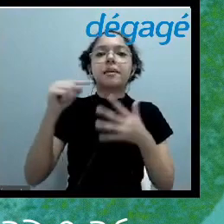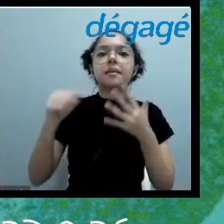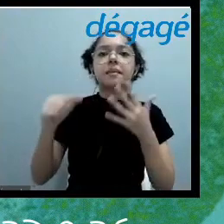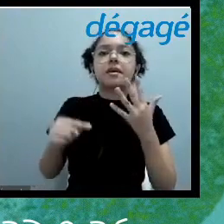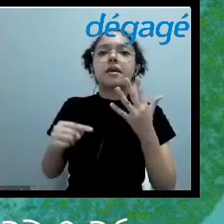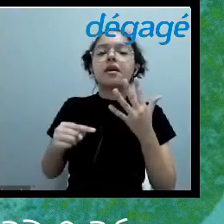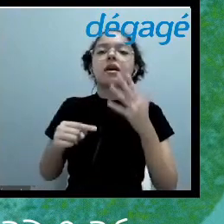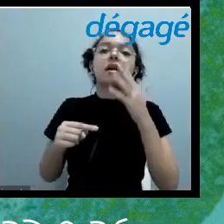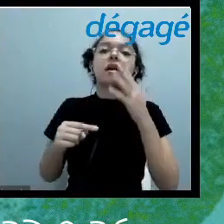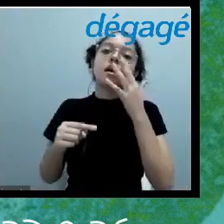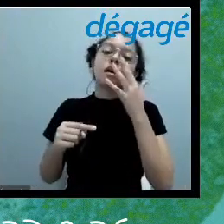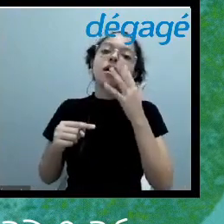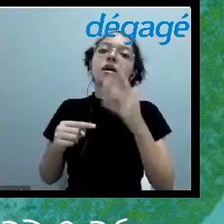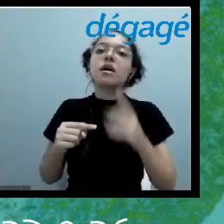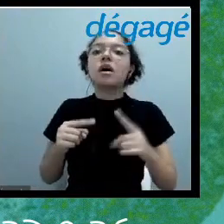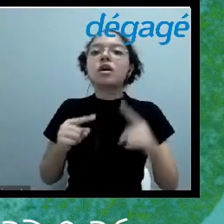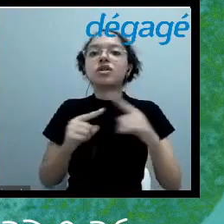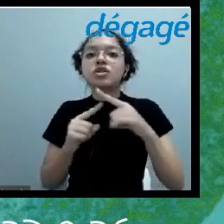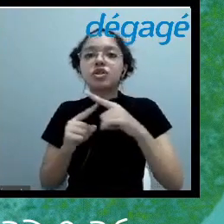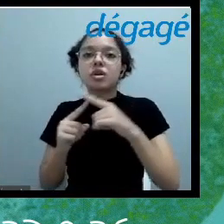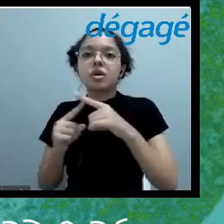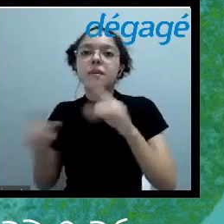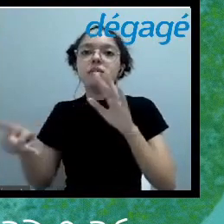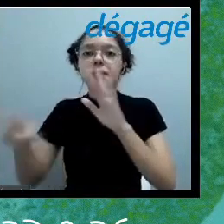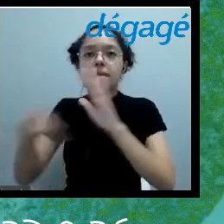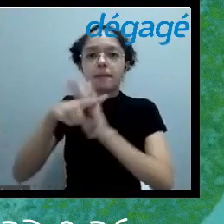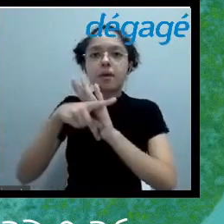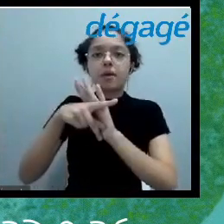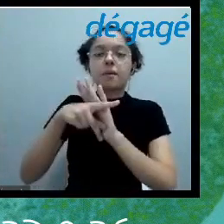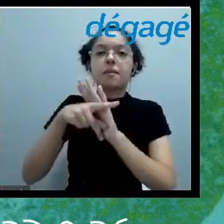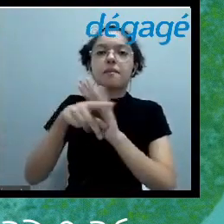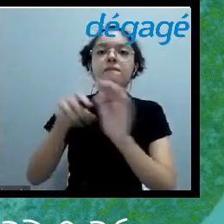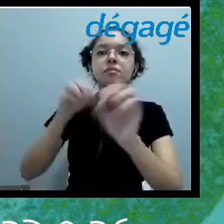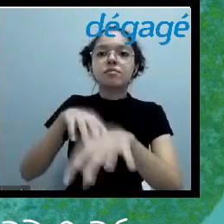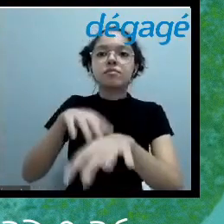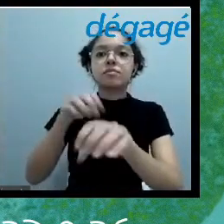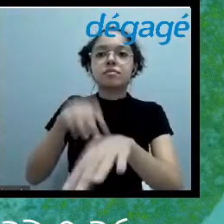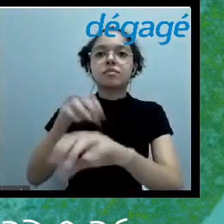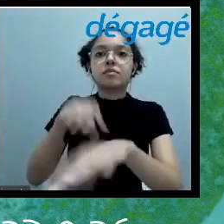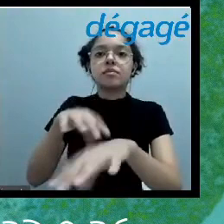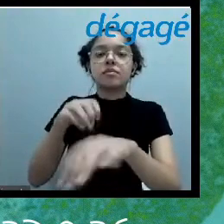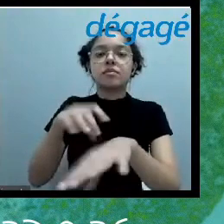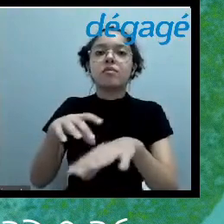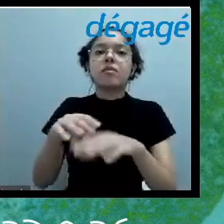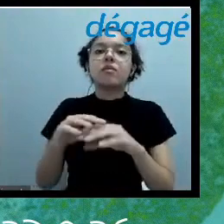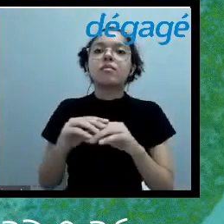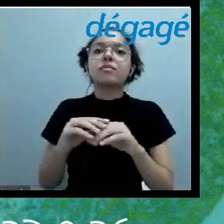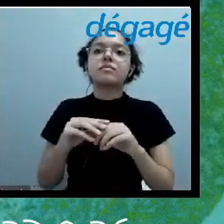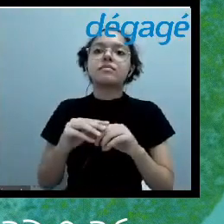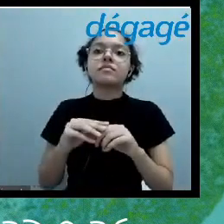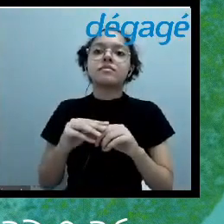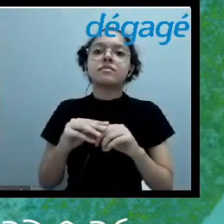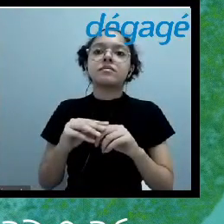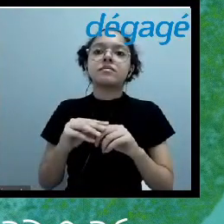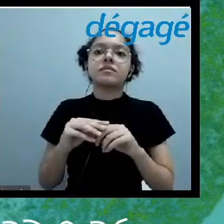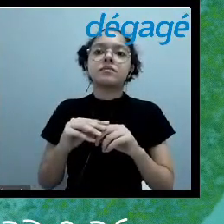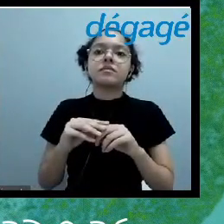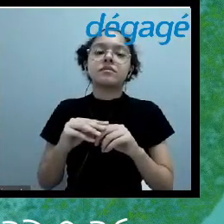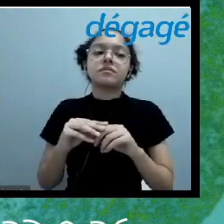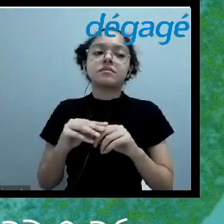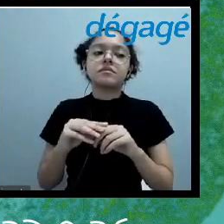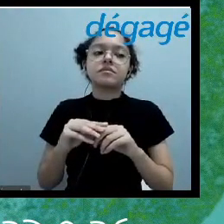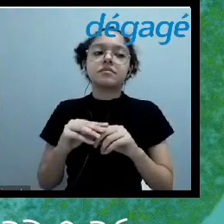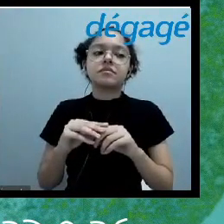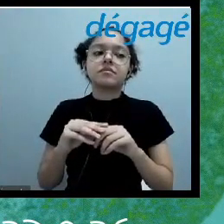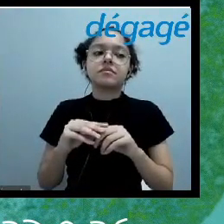2x4, 3x4, 4x4, 5x4, 6x8. E ali tem aquela coisa que realmente